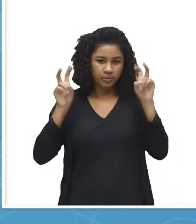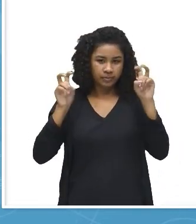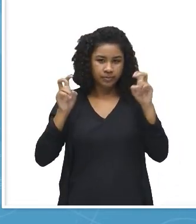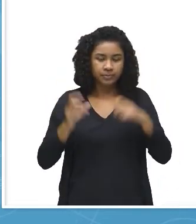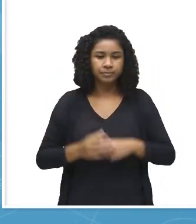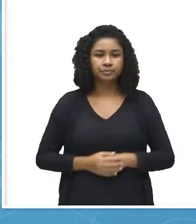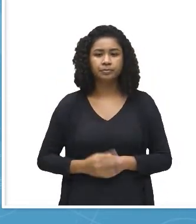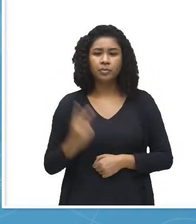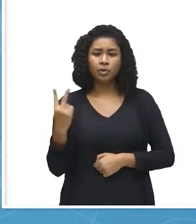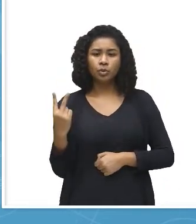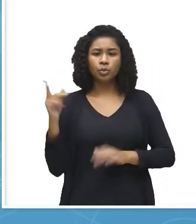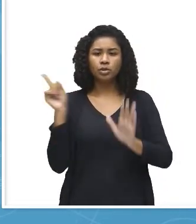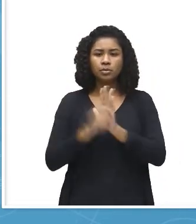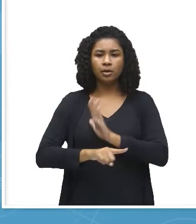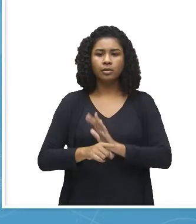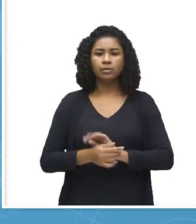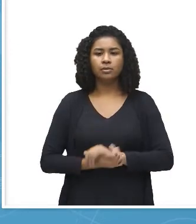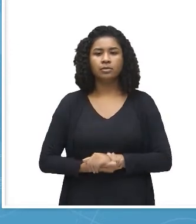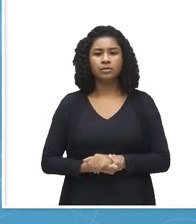gente refletir.